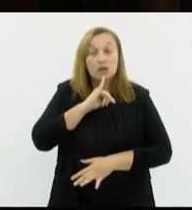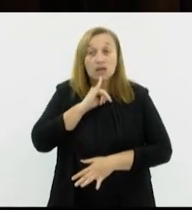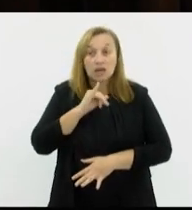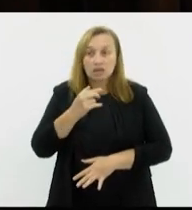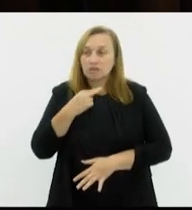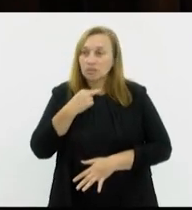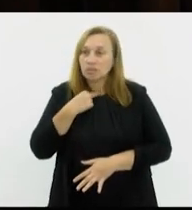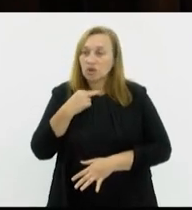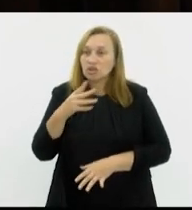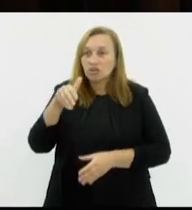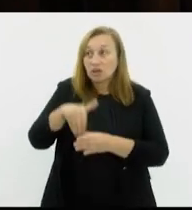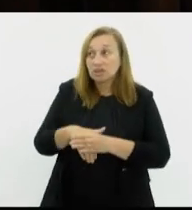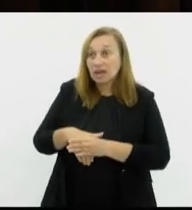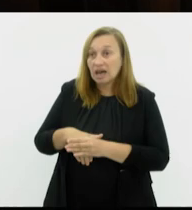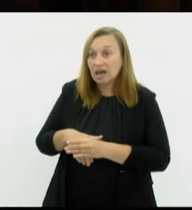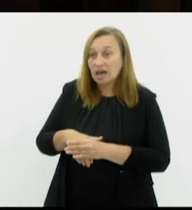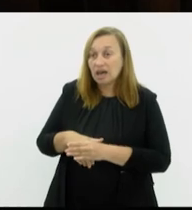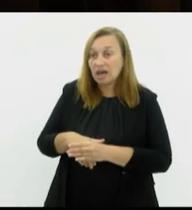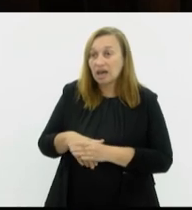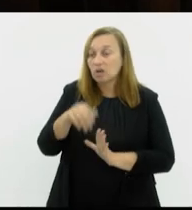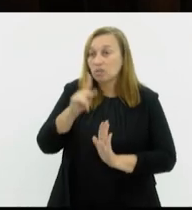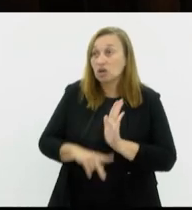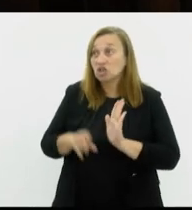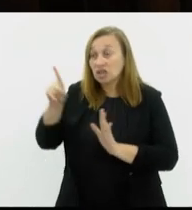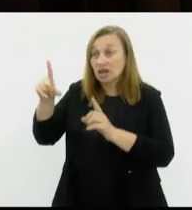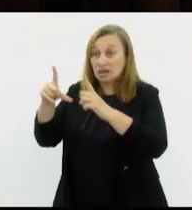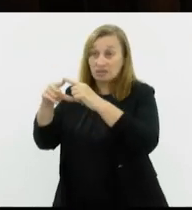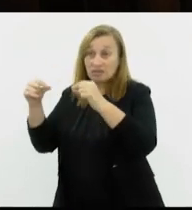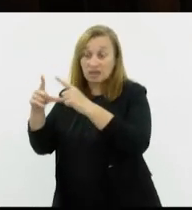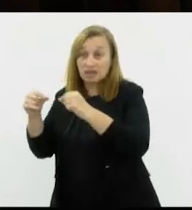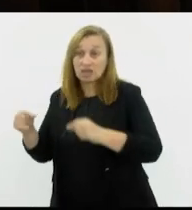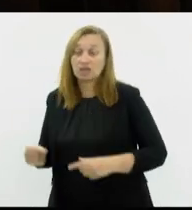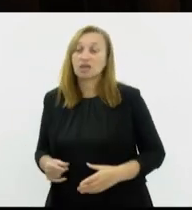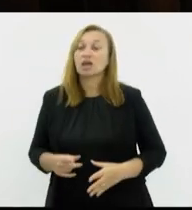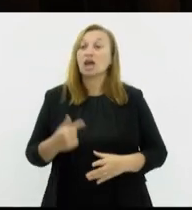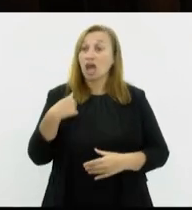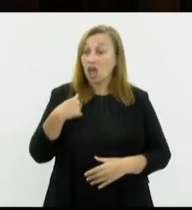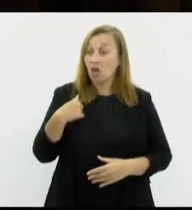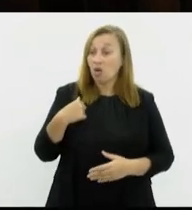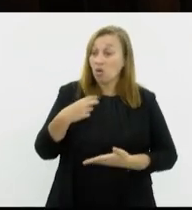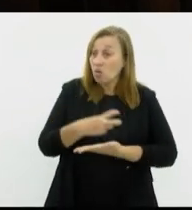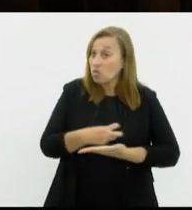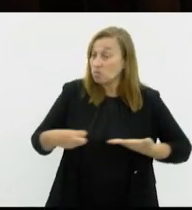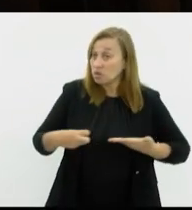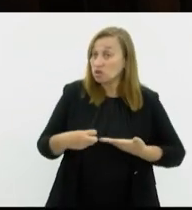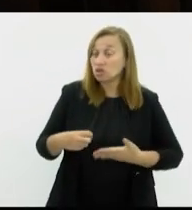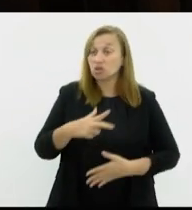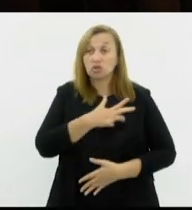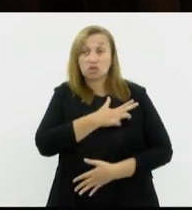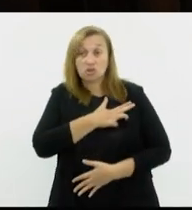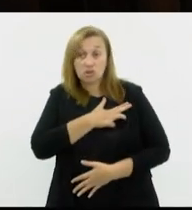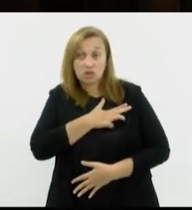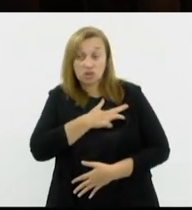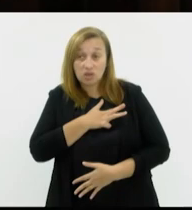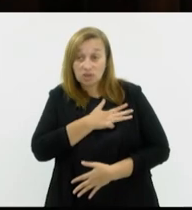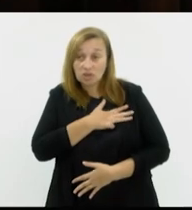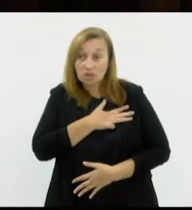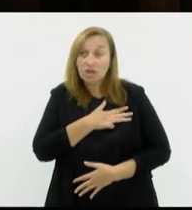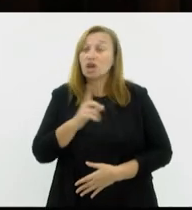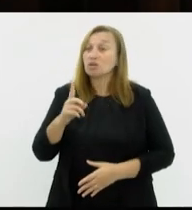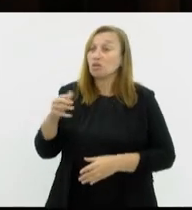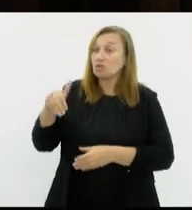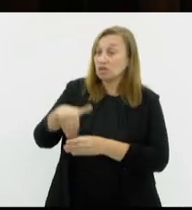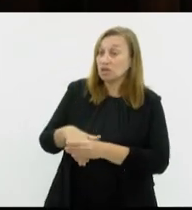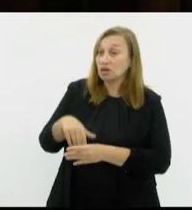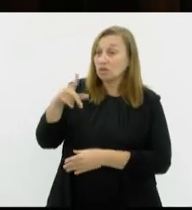coisas de Brasília, porque eu tomo um puxão de orelha que eu não votei no impeachment do Lula, eu tomo um puxão de orelha porque eu não votei com o Nicolas, eu estou estadual. Então, deixando claro